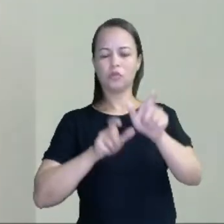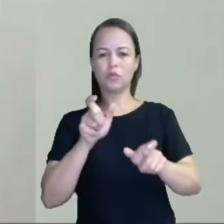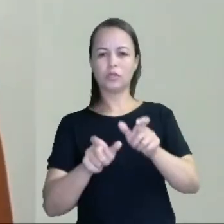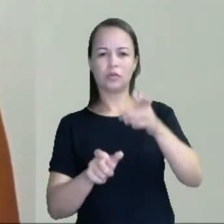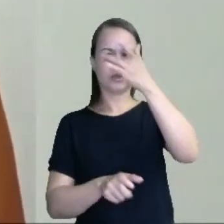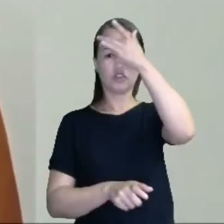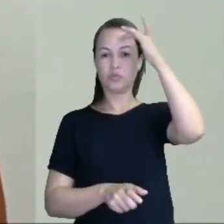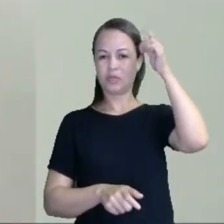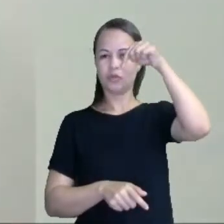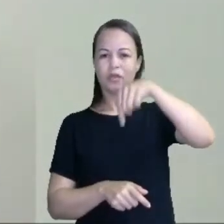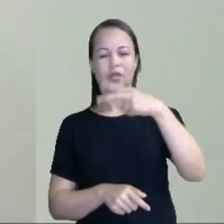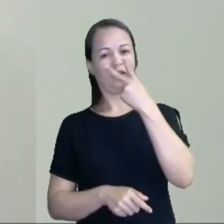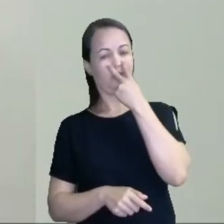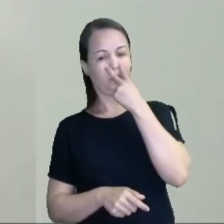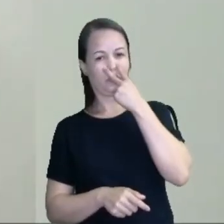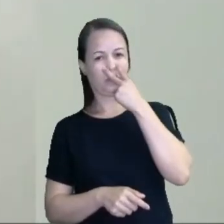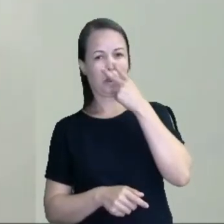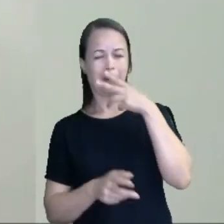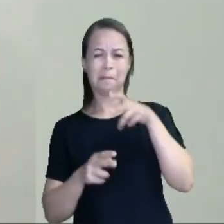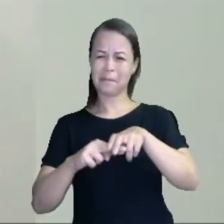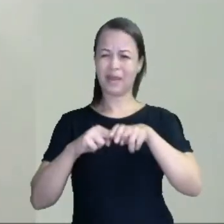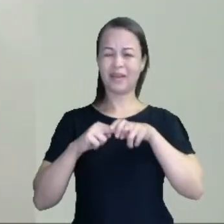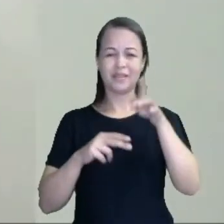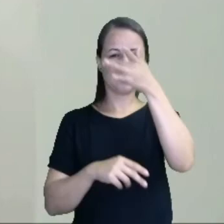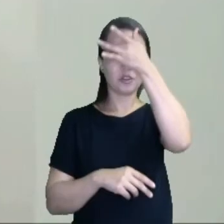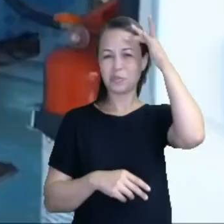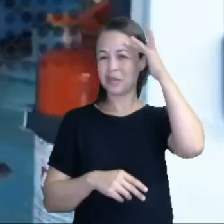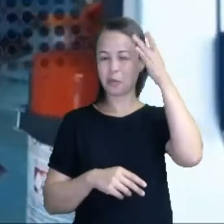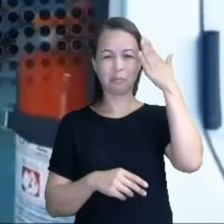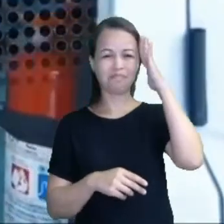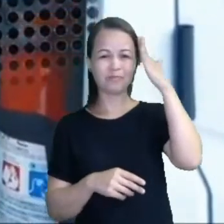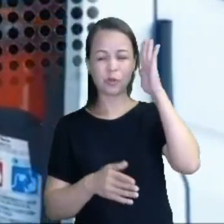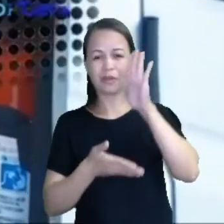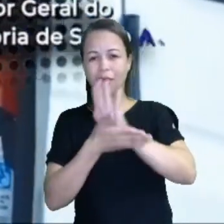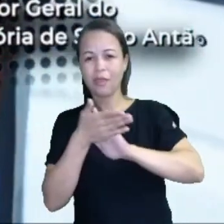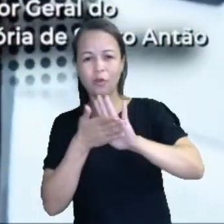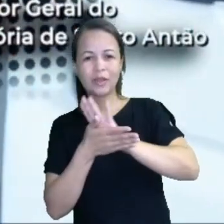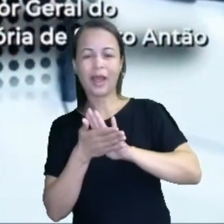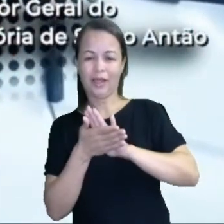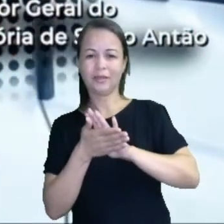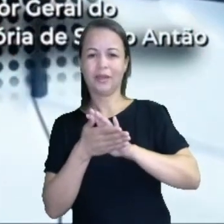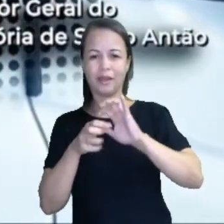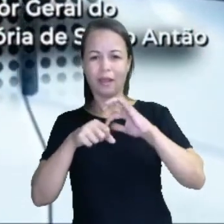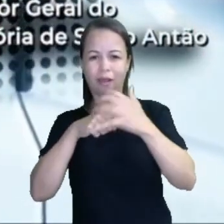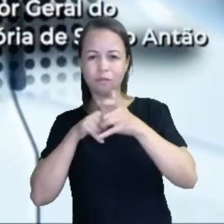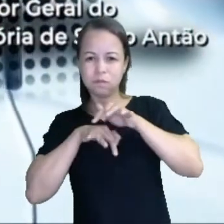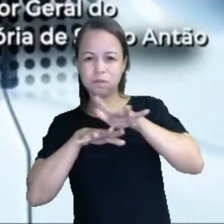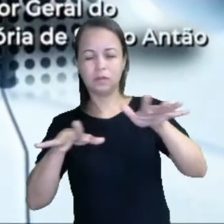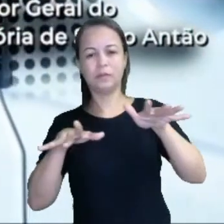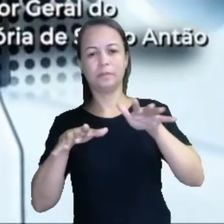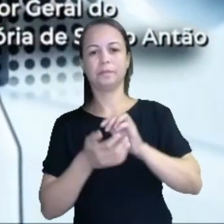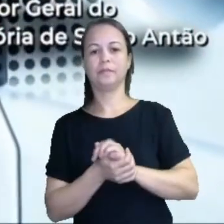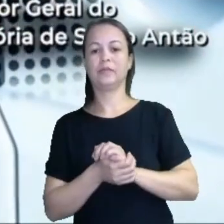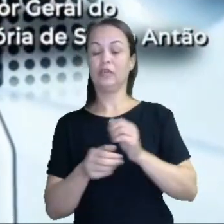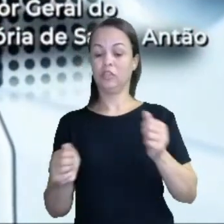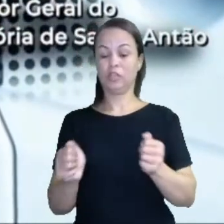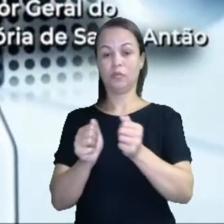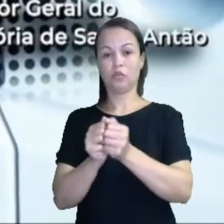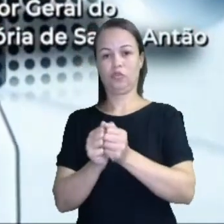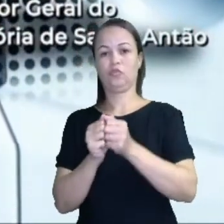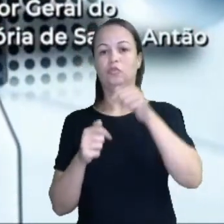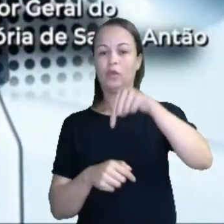que parece que ainda não entendeu a dificuldade que a gente está vivendo. A Prefeitura da Vitória está sendo parceira juntamente com a Secretaria de